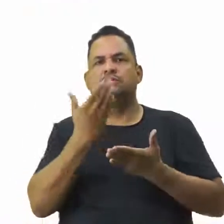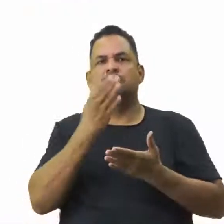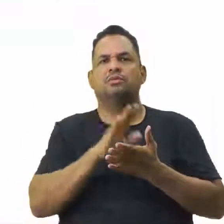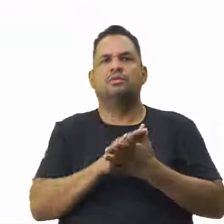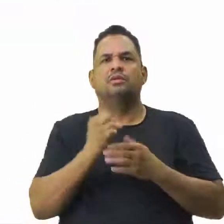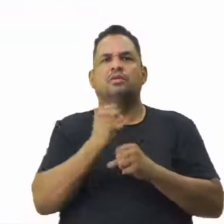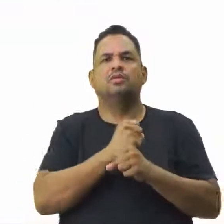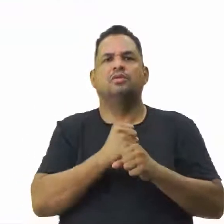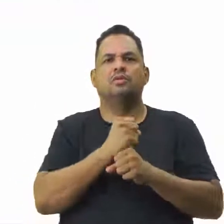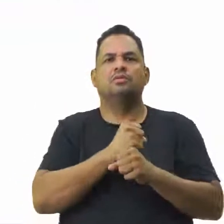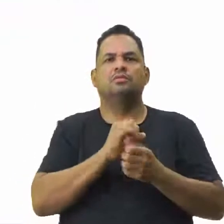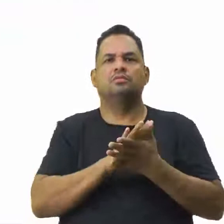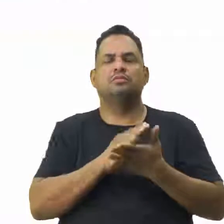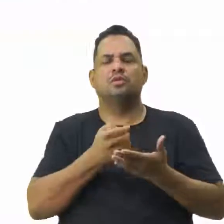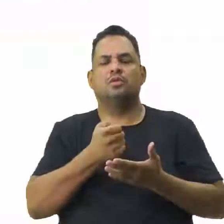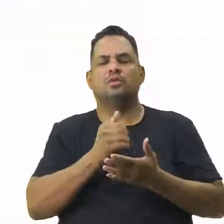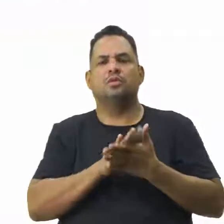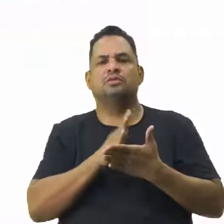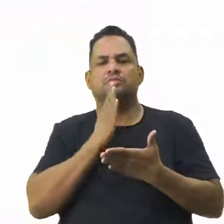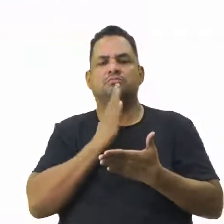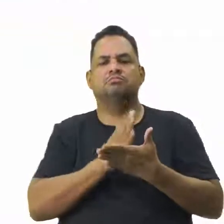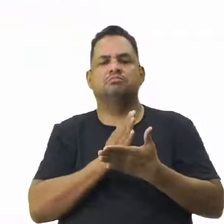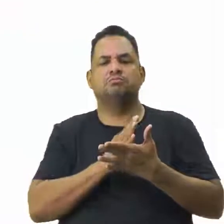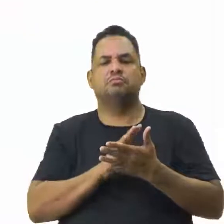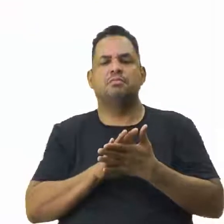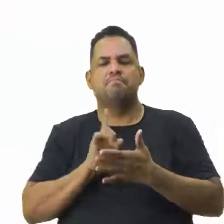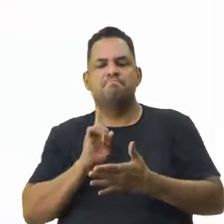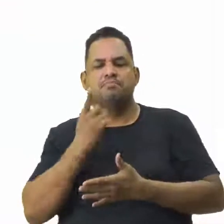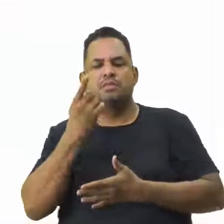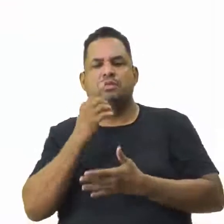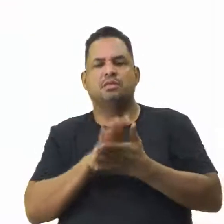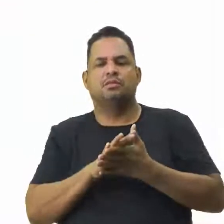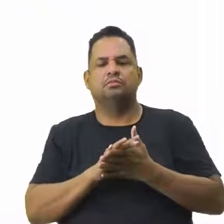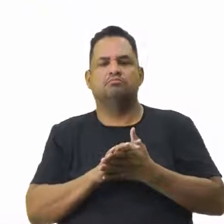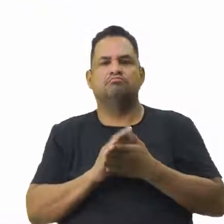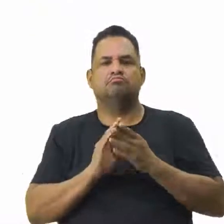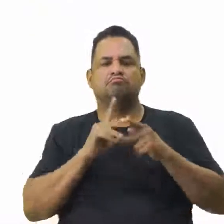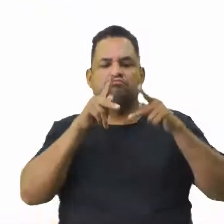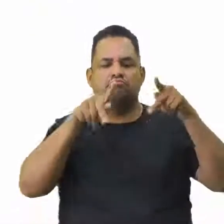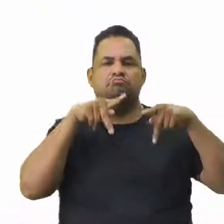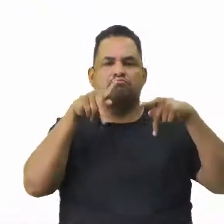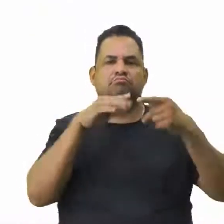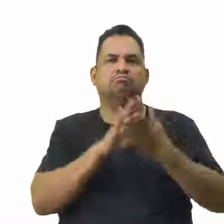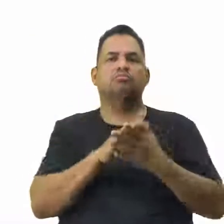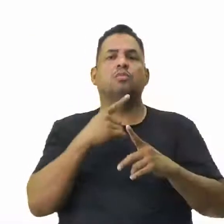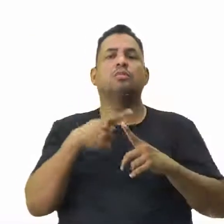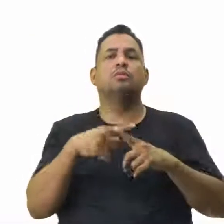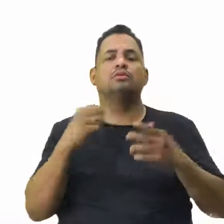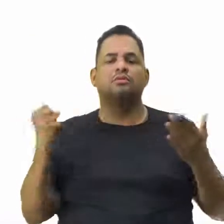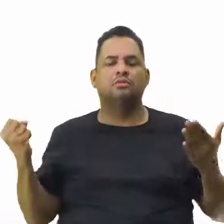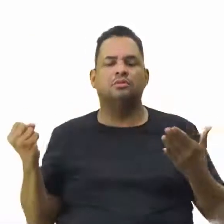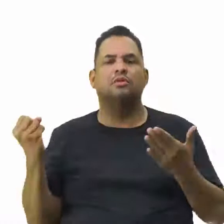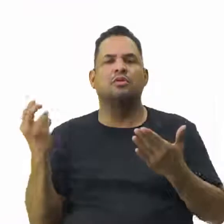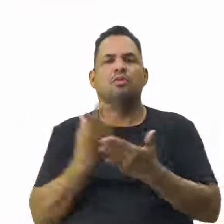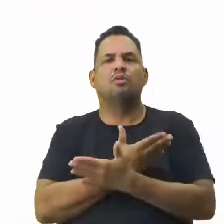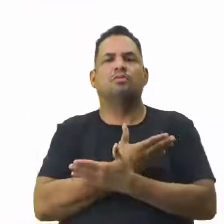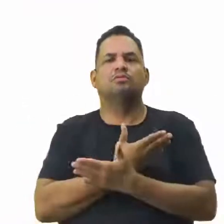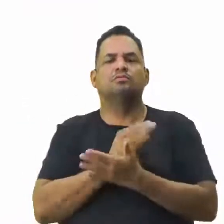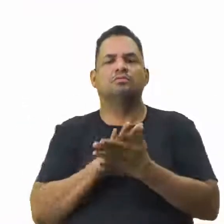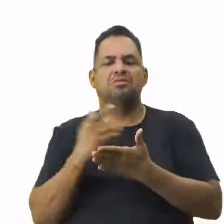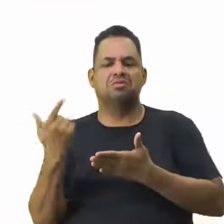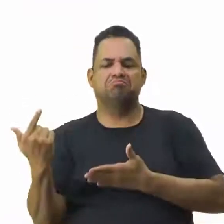Aproximadamente 500 mil de habitantes. Tudo isso por causa de quê? Dessa marcha para